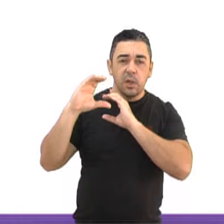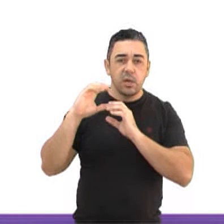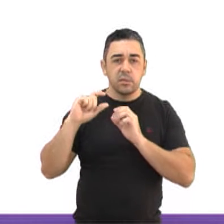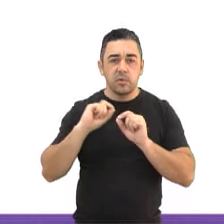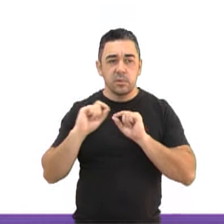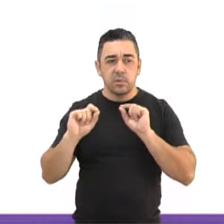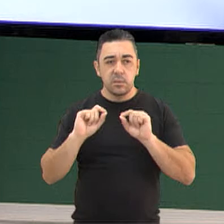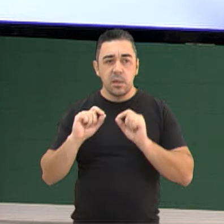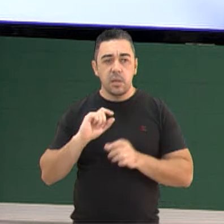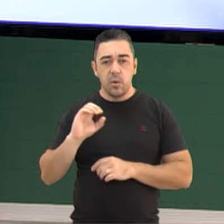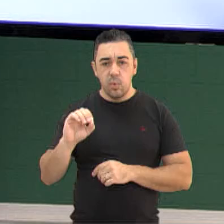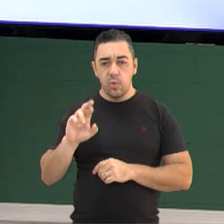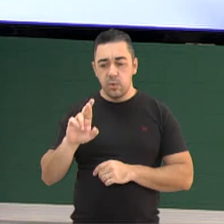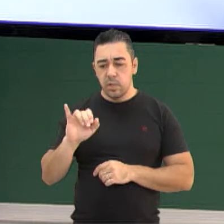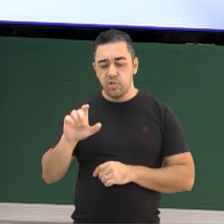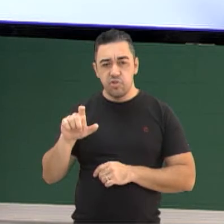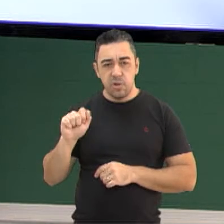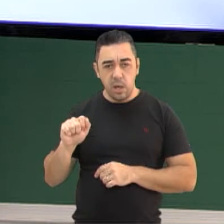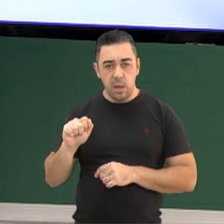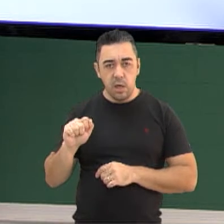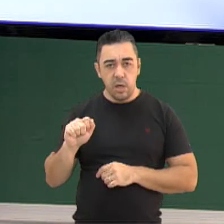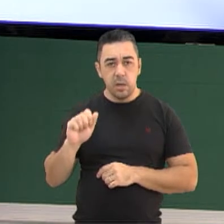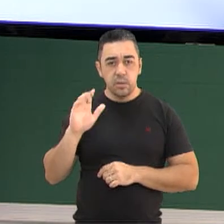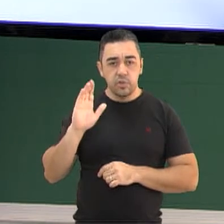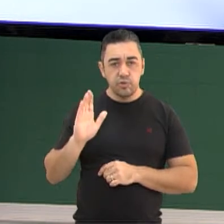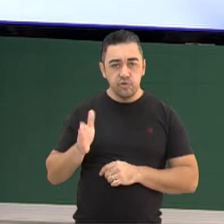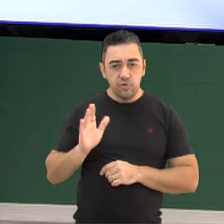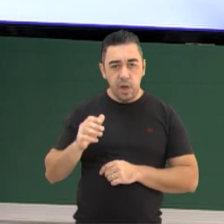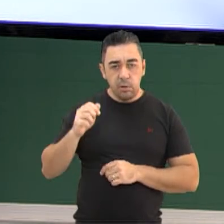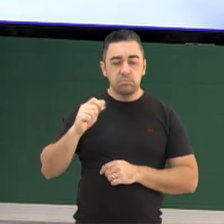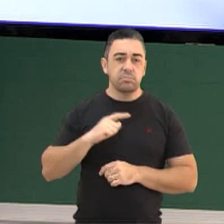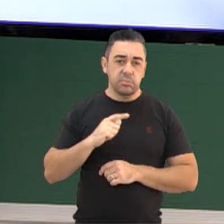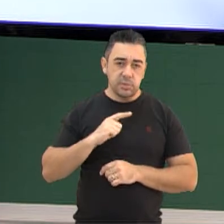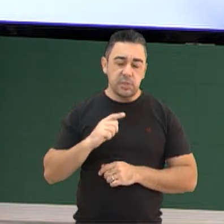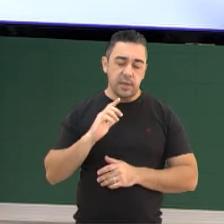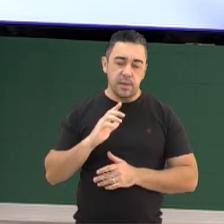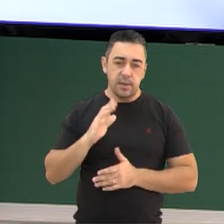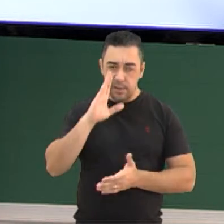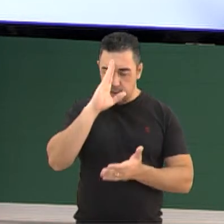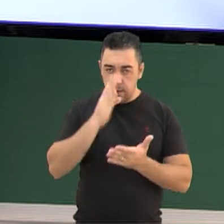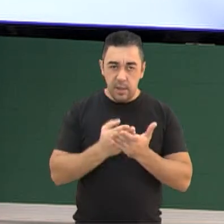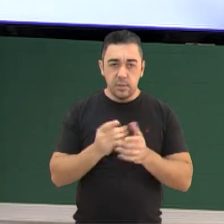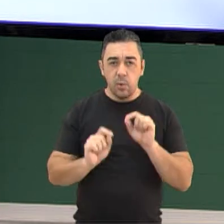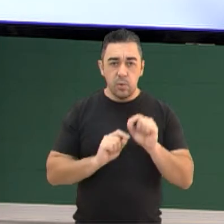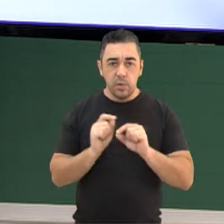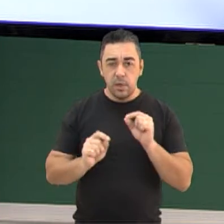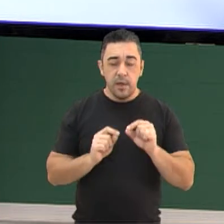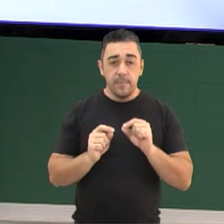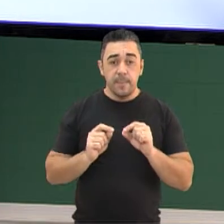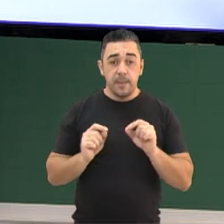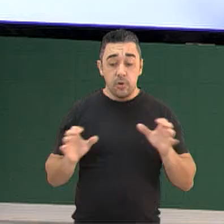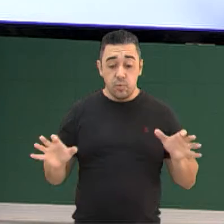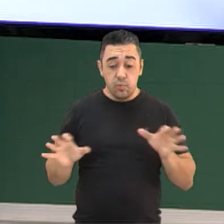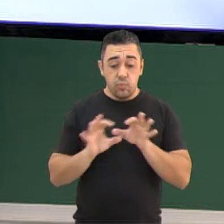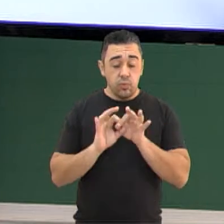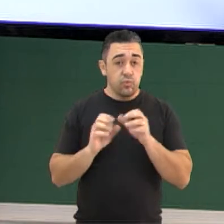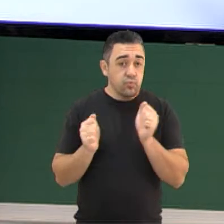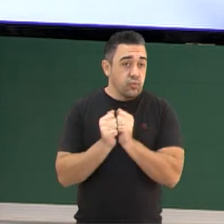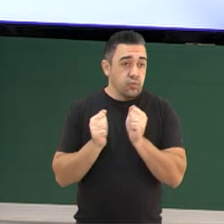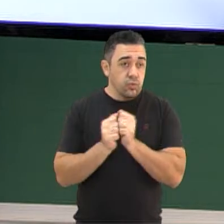orixá. Raspando a cabeça, ele vai, então, segundo essa crença, entrar, ele vai estar junto